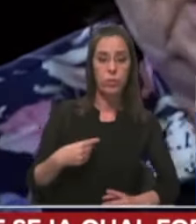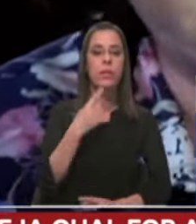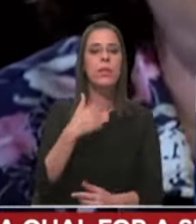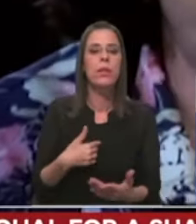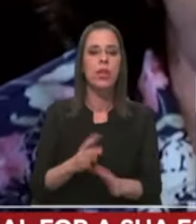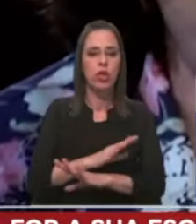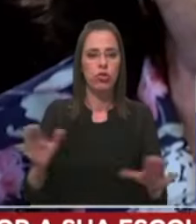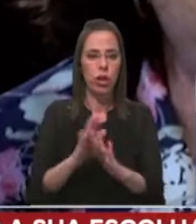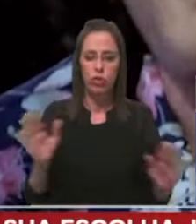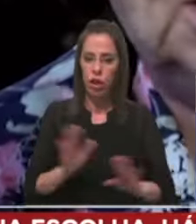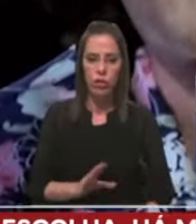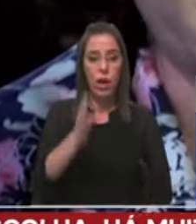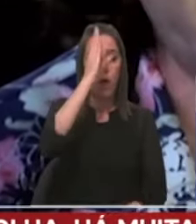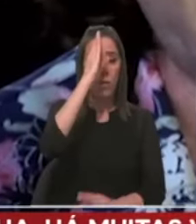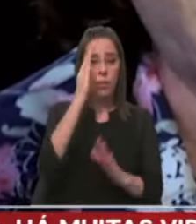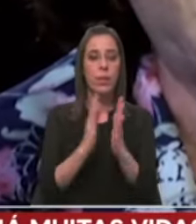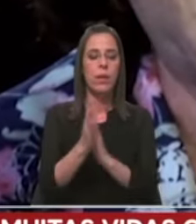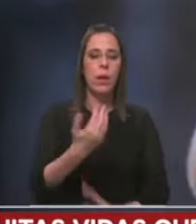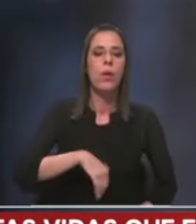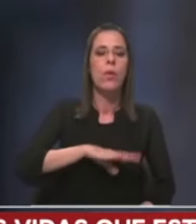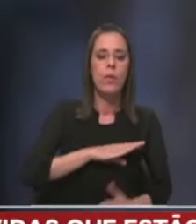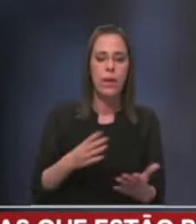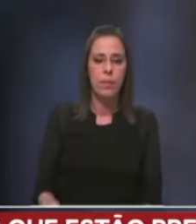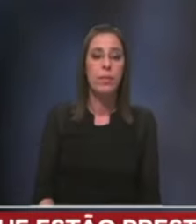disse assim, vai já diretamente para Coimbra.